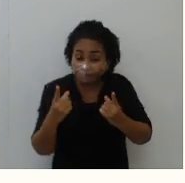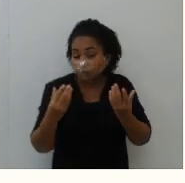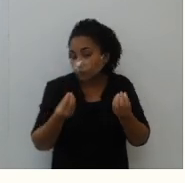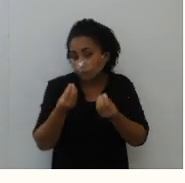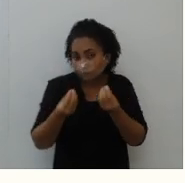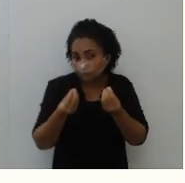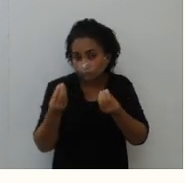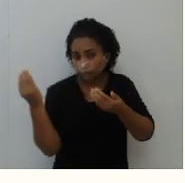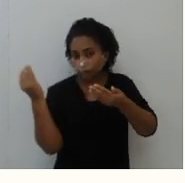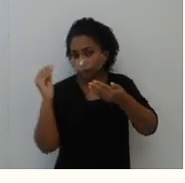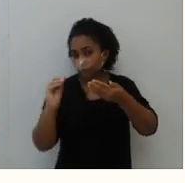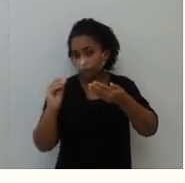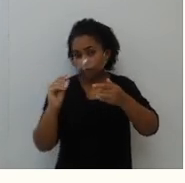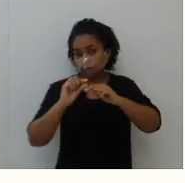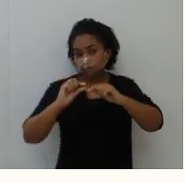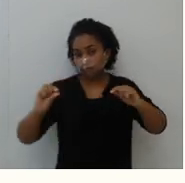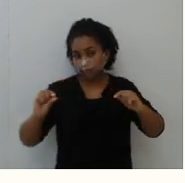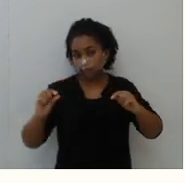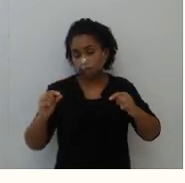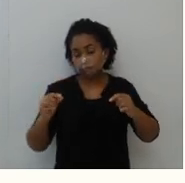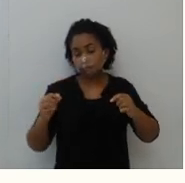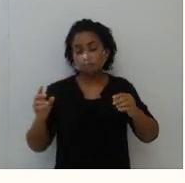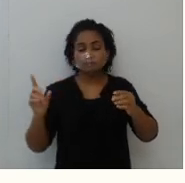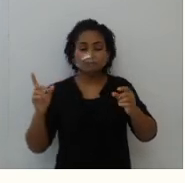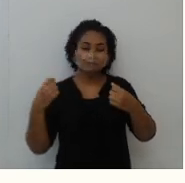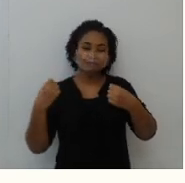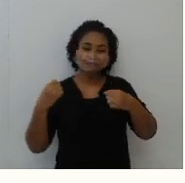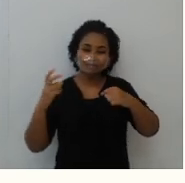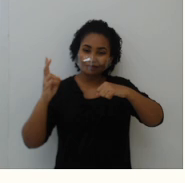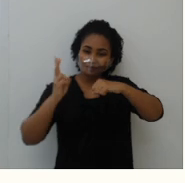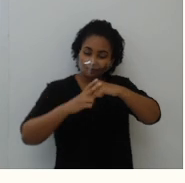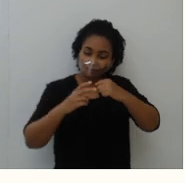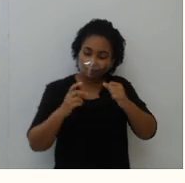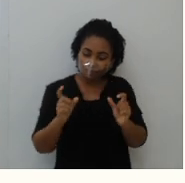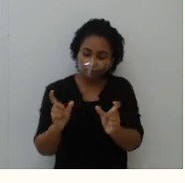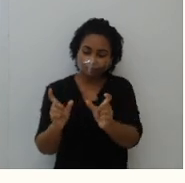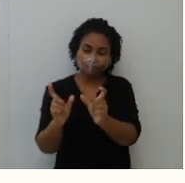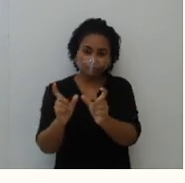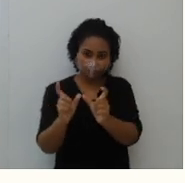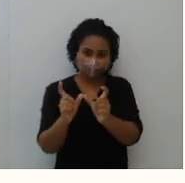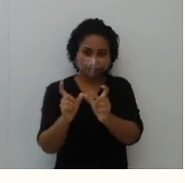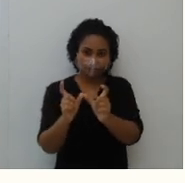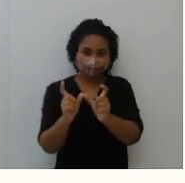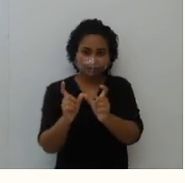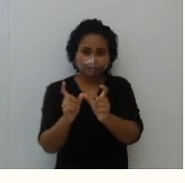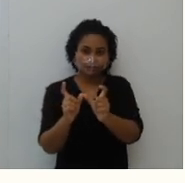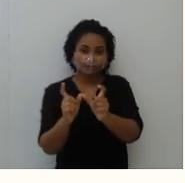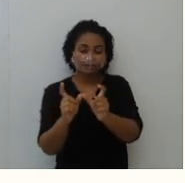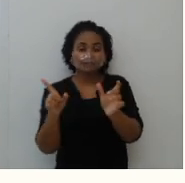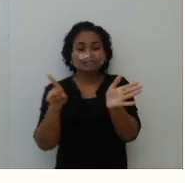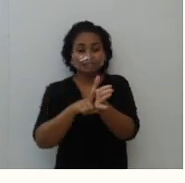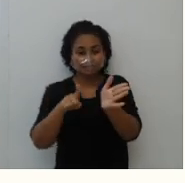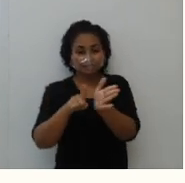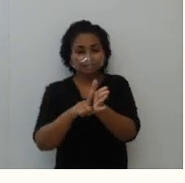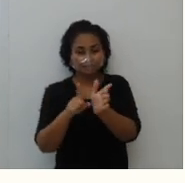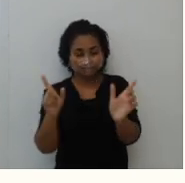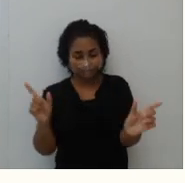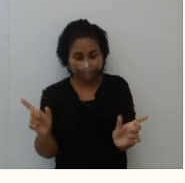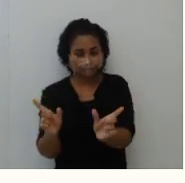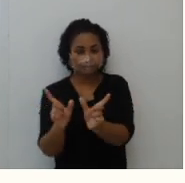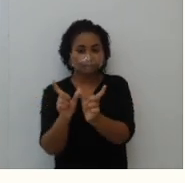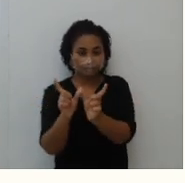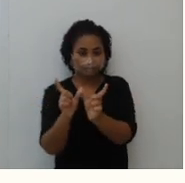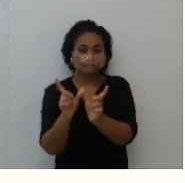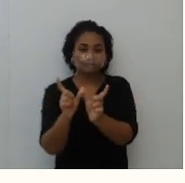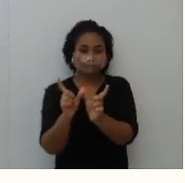ser? Lembre-se, verbo auxiliar, mas o verbo base form. A negativa, o verbo auxiliar, mais